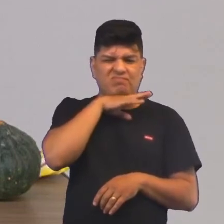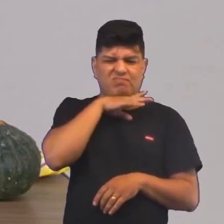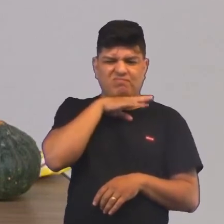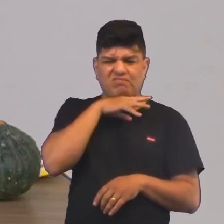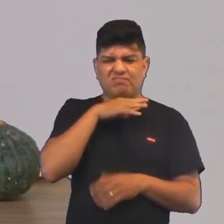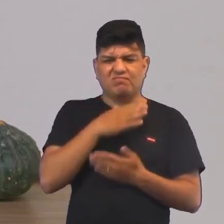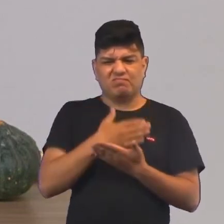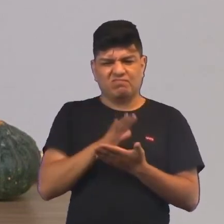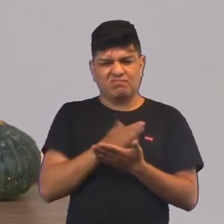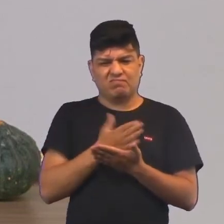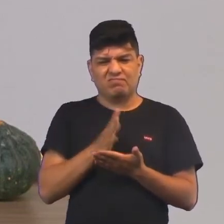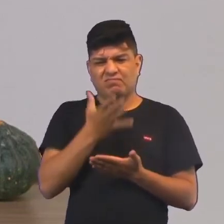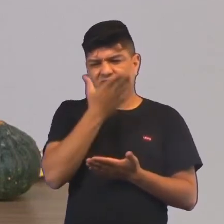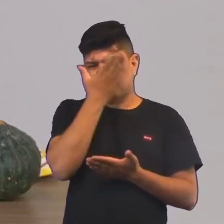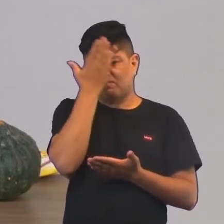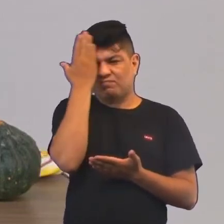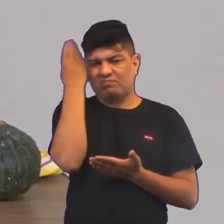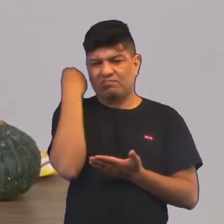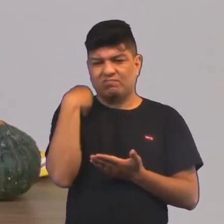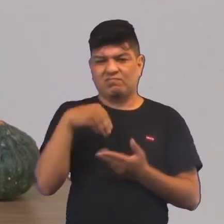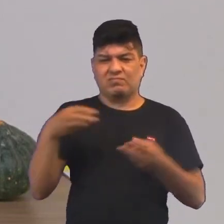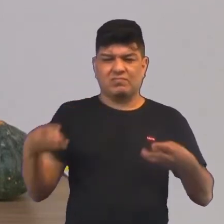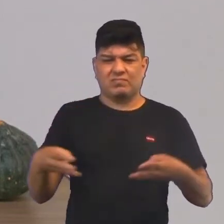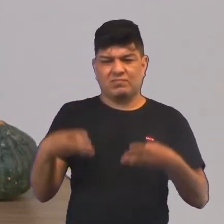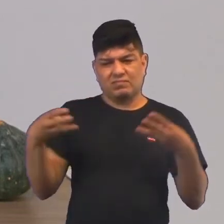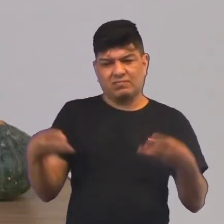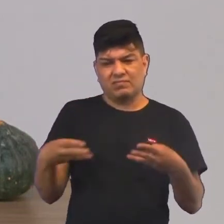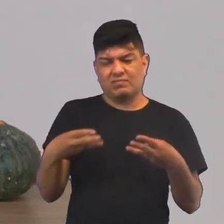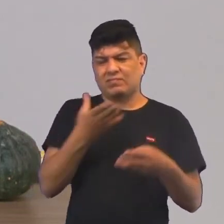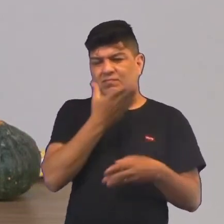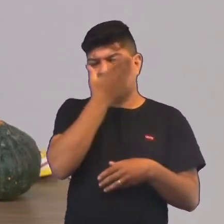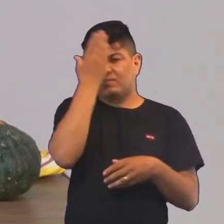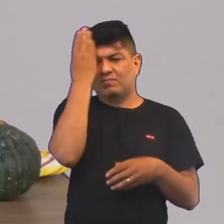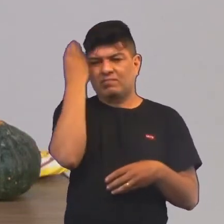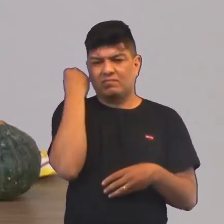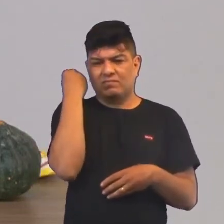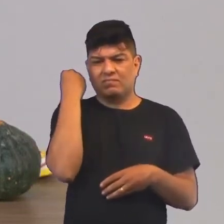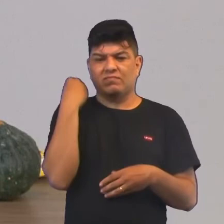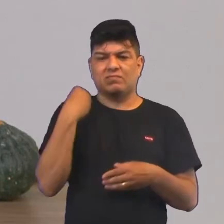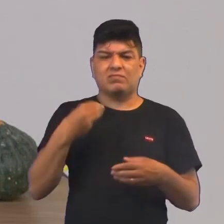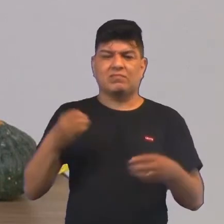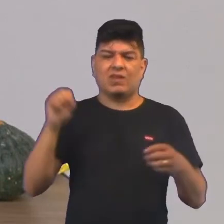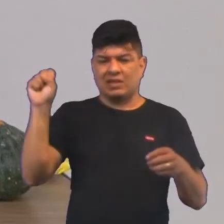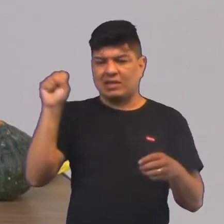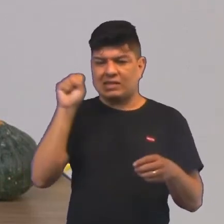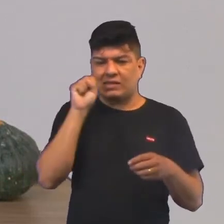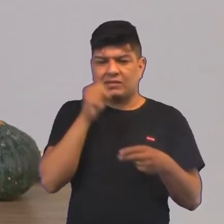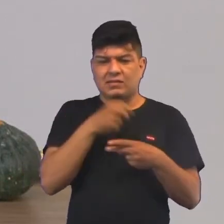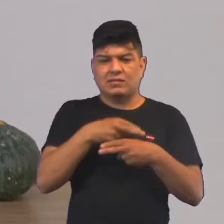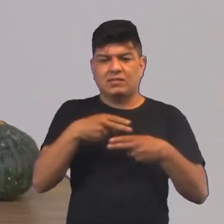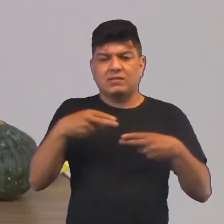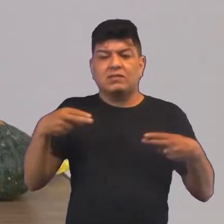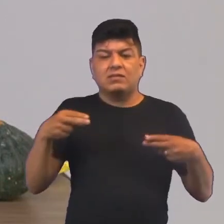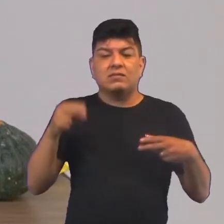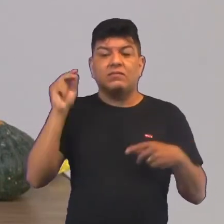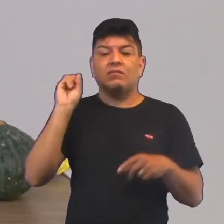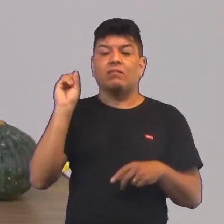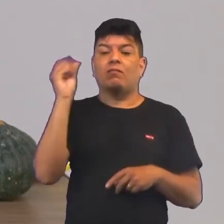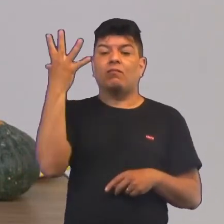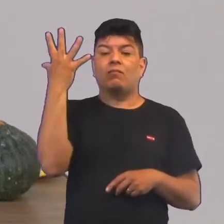algumas guloseimas, esquecendo das verduras, esquecendo dos legumes, o que vai